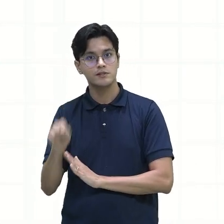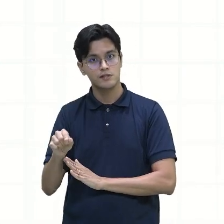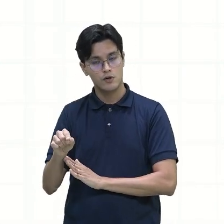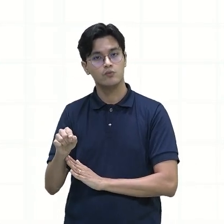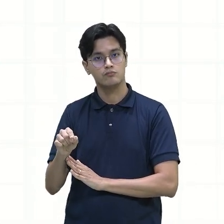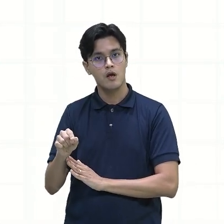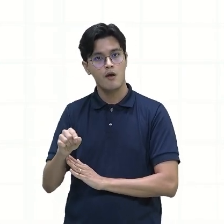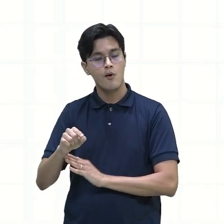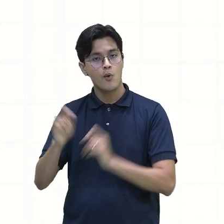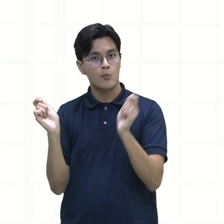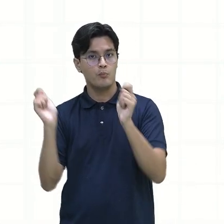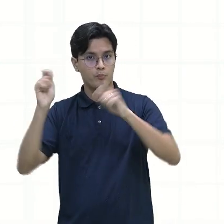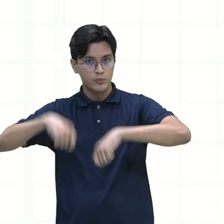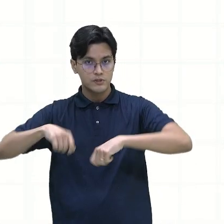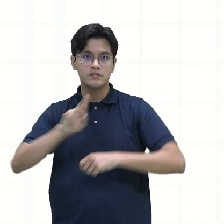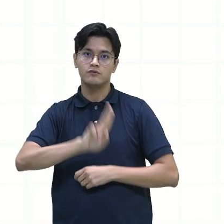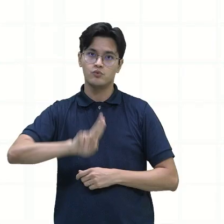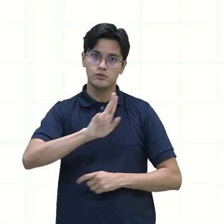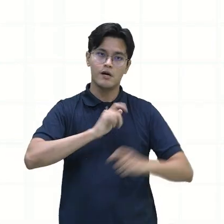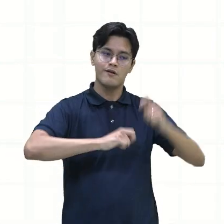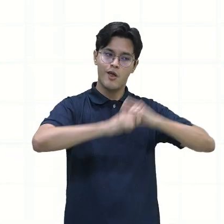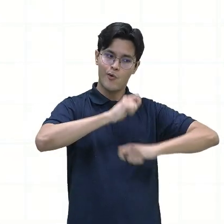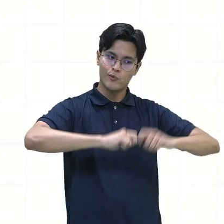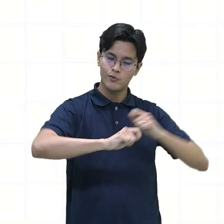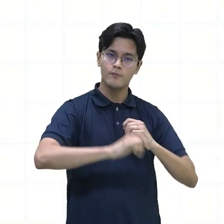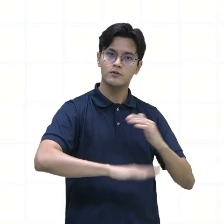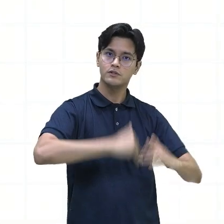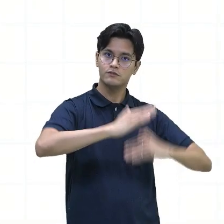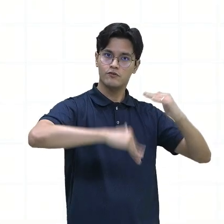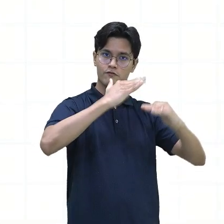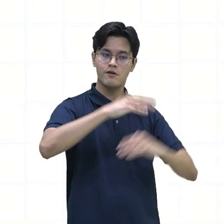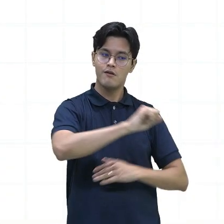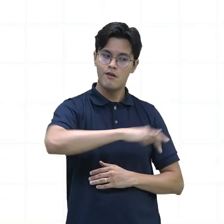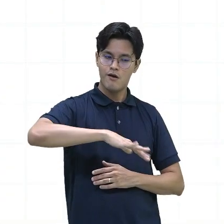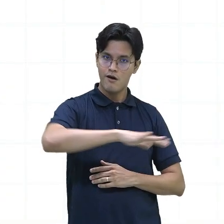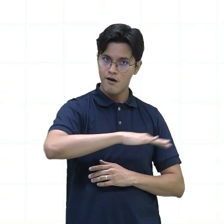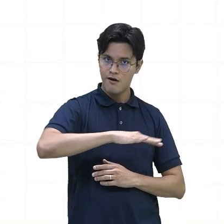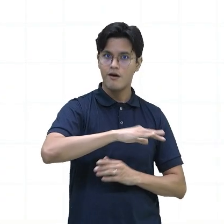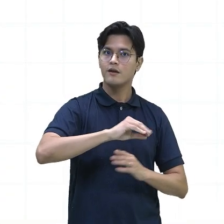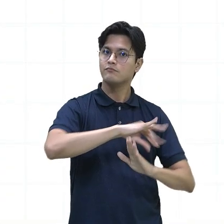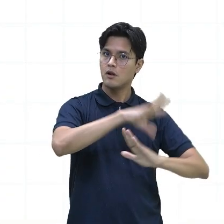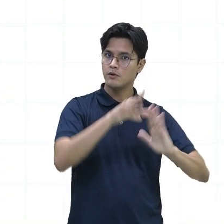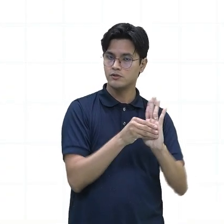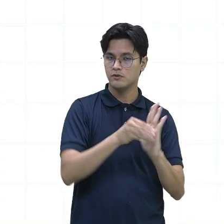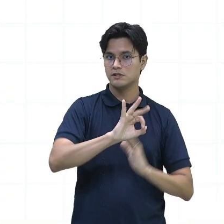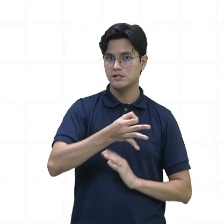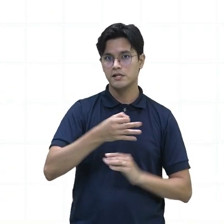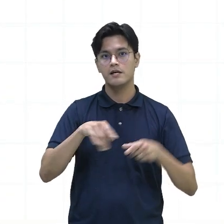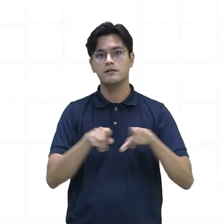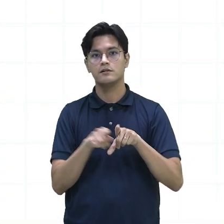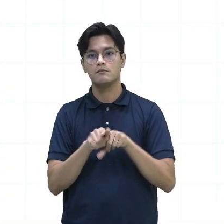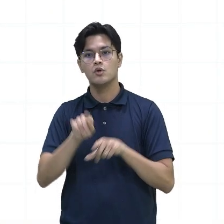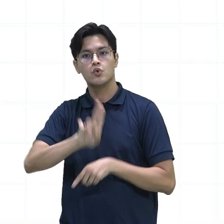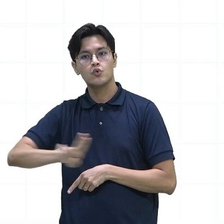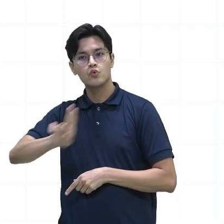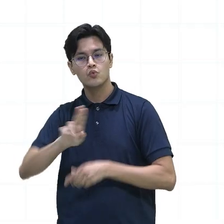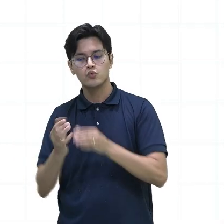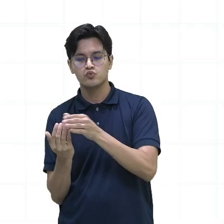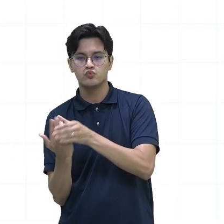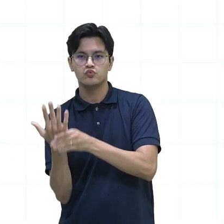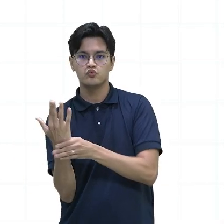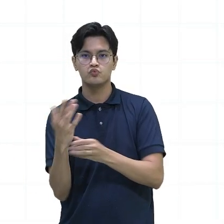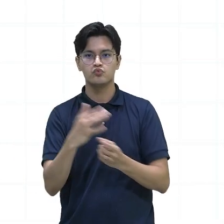controlado o uso da floresta, o uso dessas plantas medicinais, de tal modo que